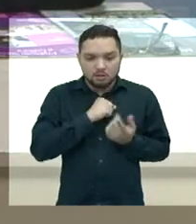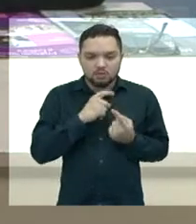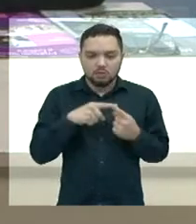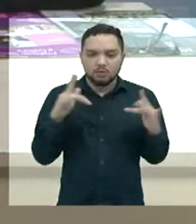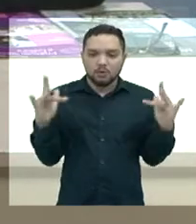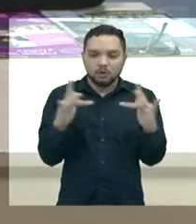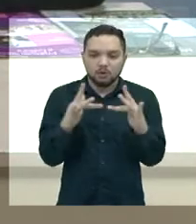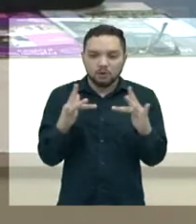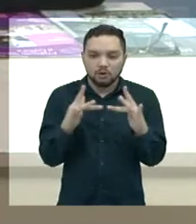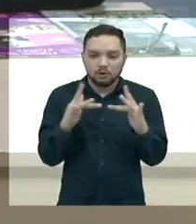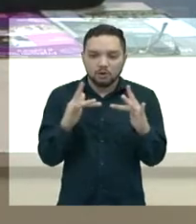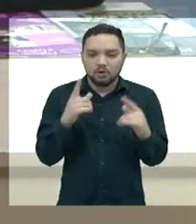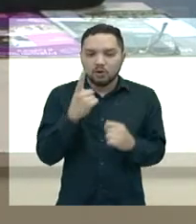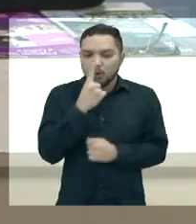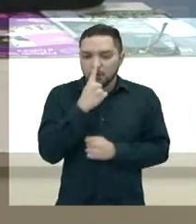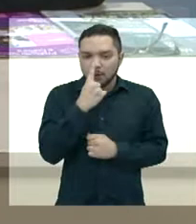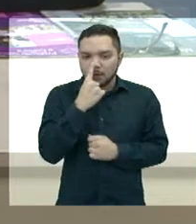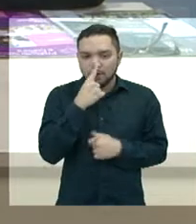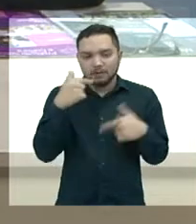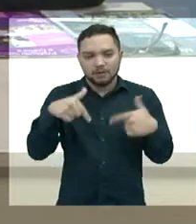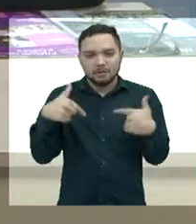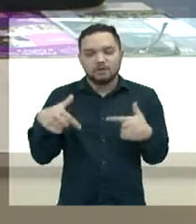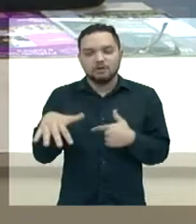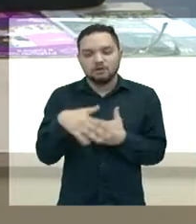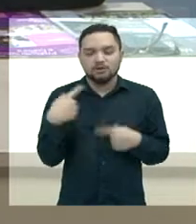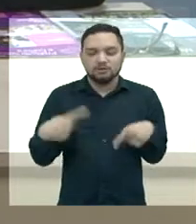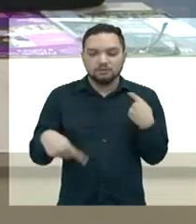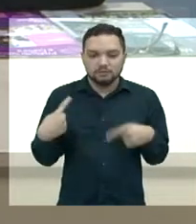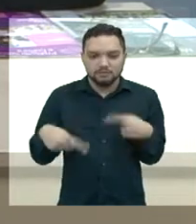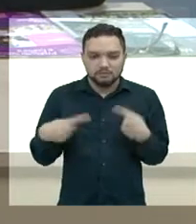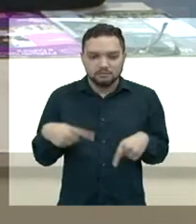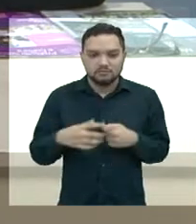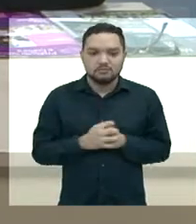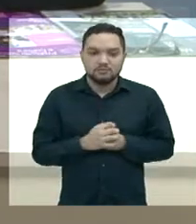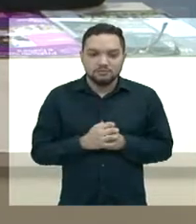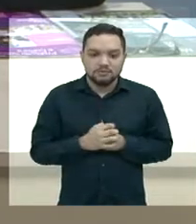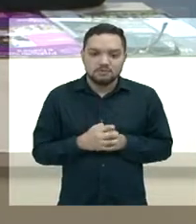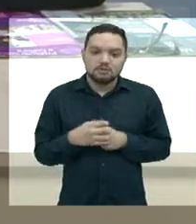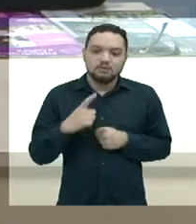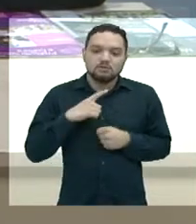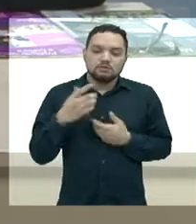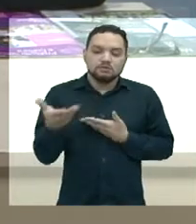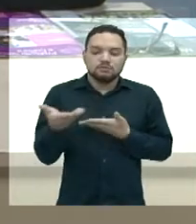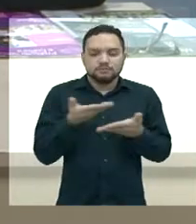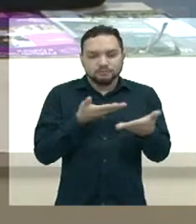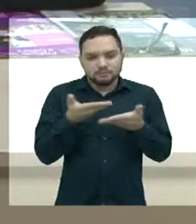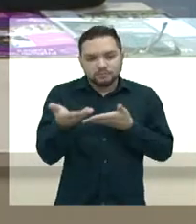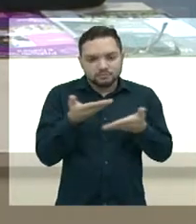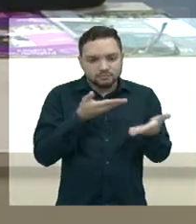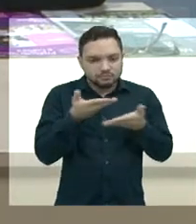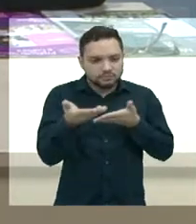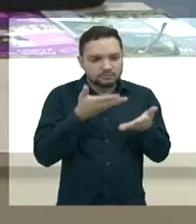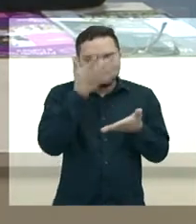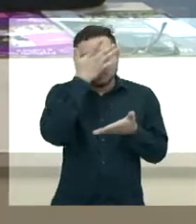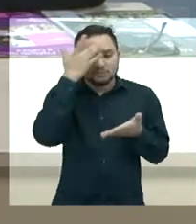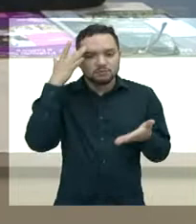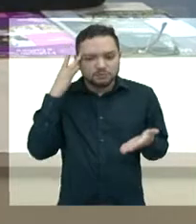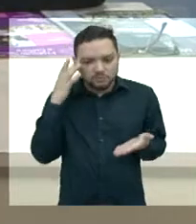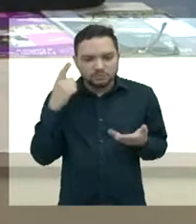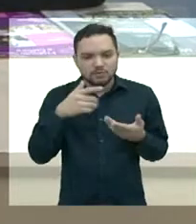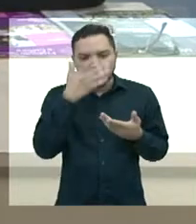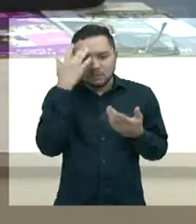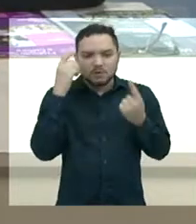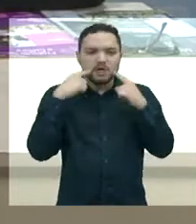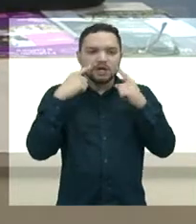identidade com o fazer política, no sentido de estar se relacionando, de estar diagnosticando, recebendo